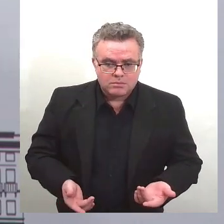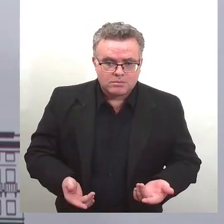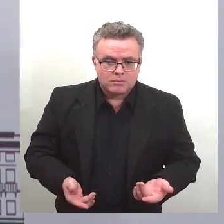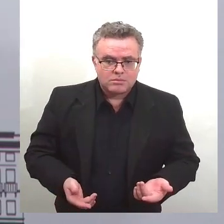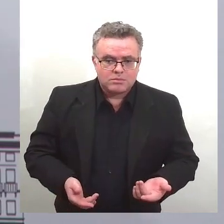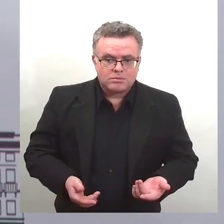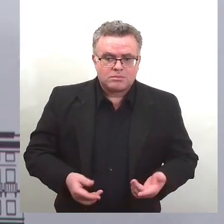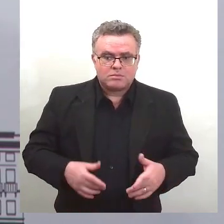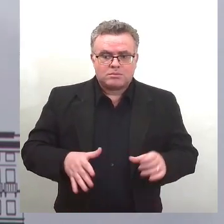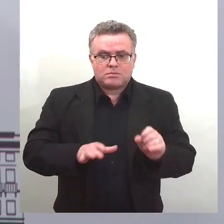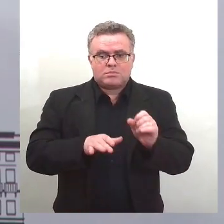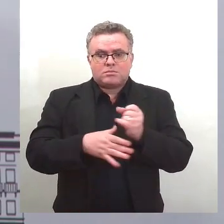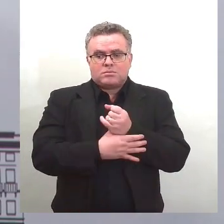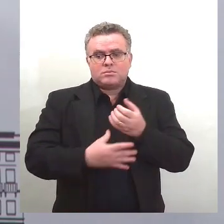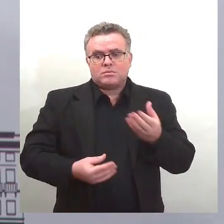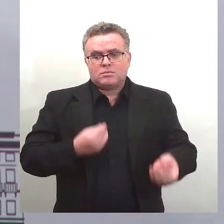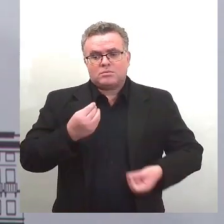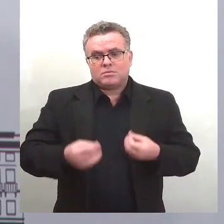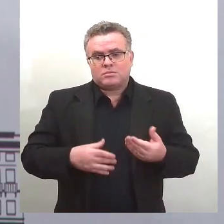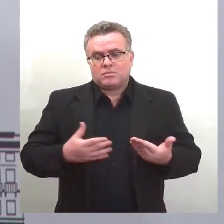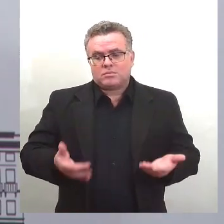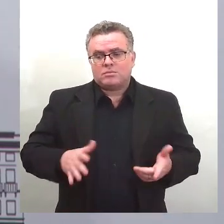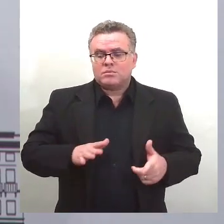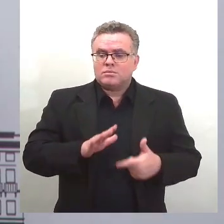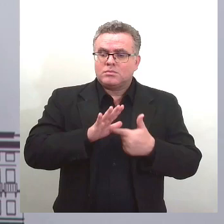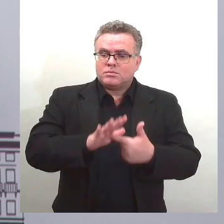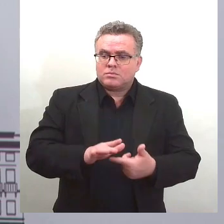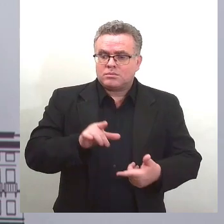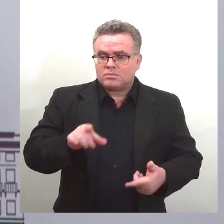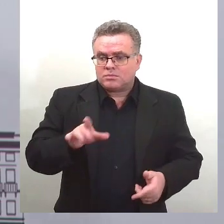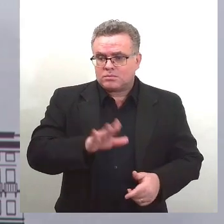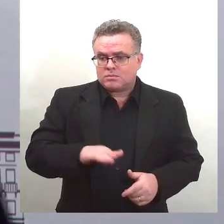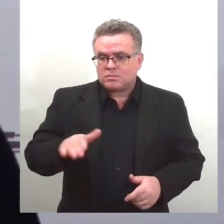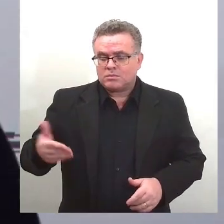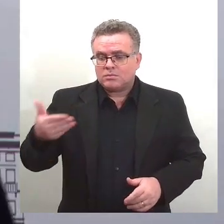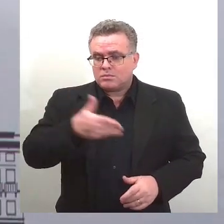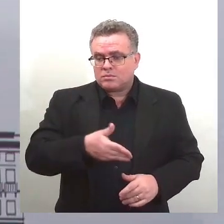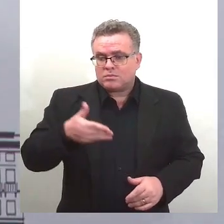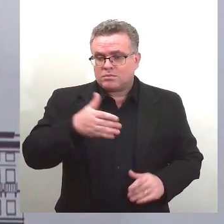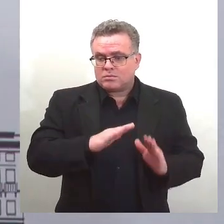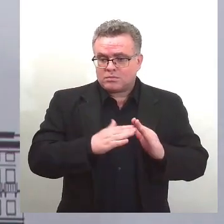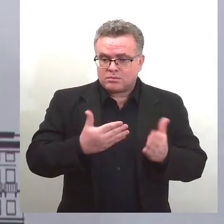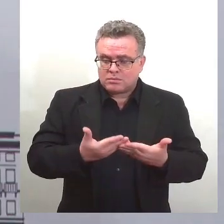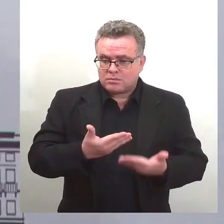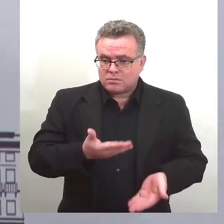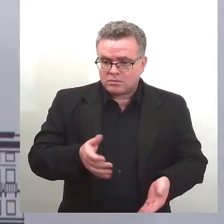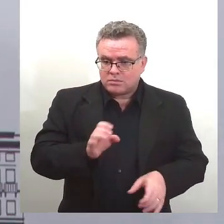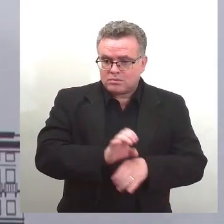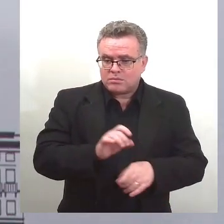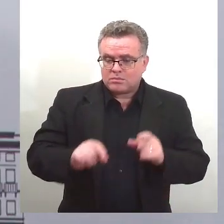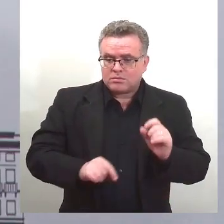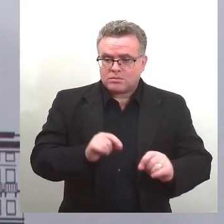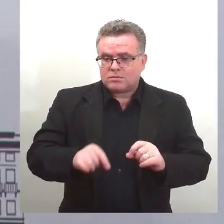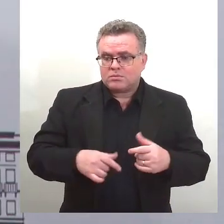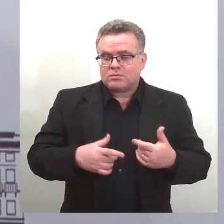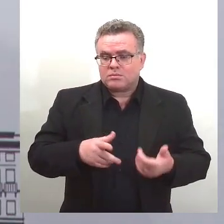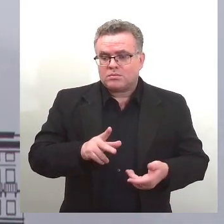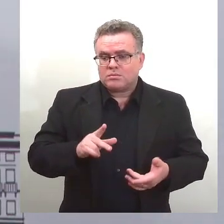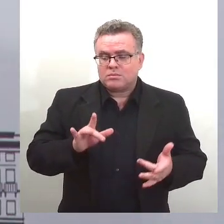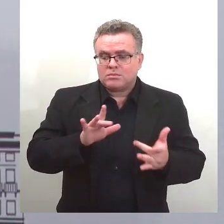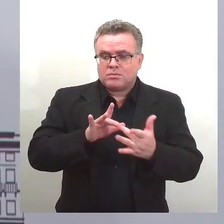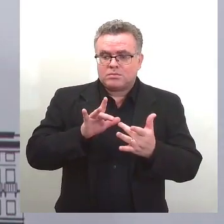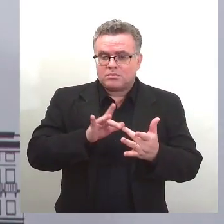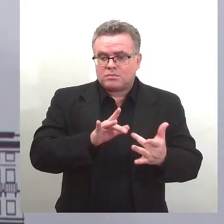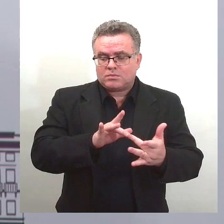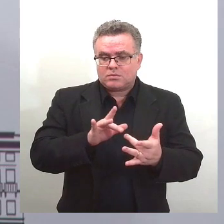segurança. Você está dizendo que essa criança que vai para a escola estadual, ela vai ter contato com